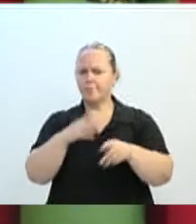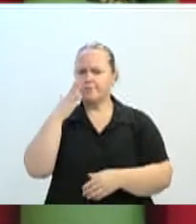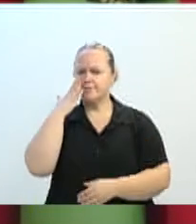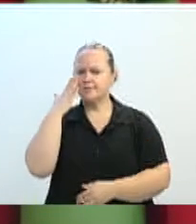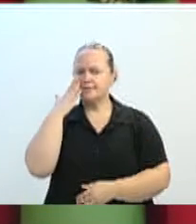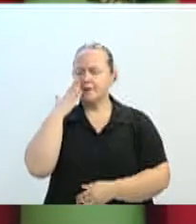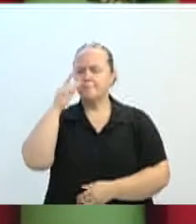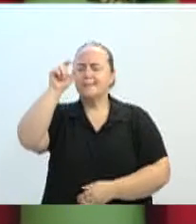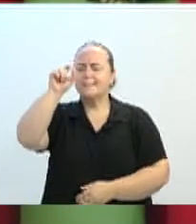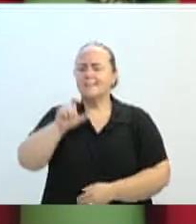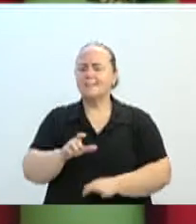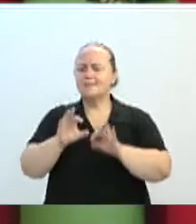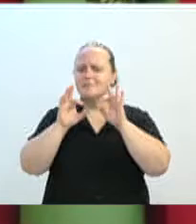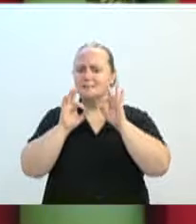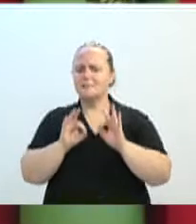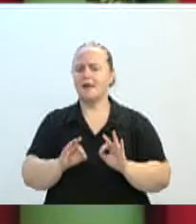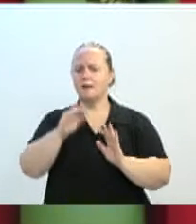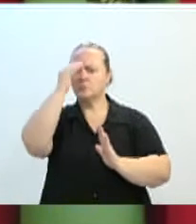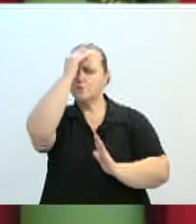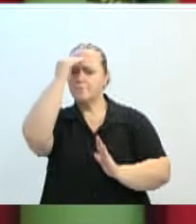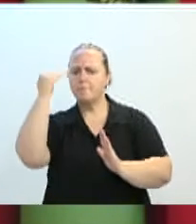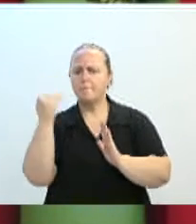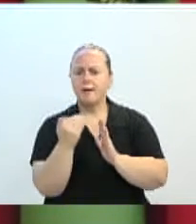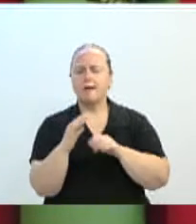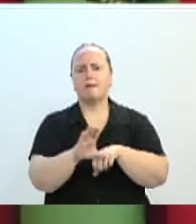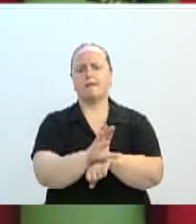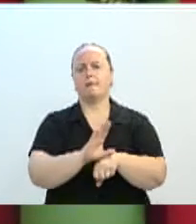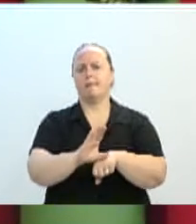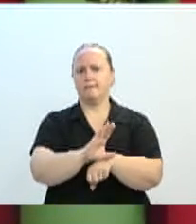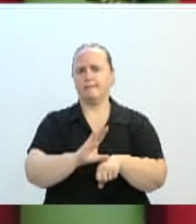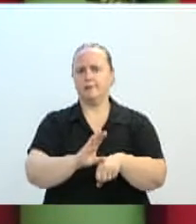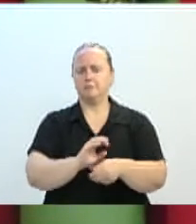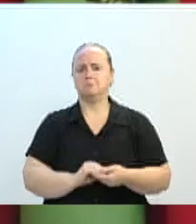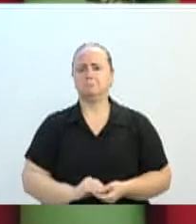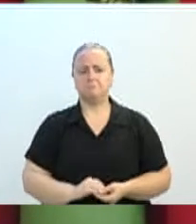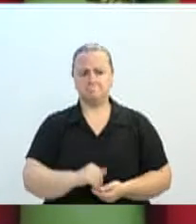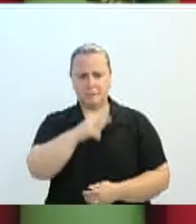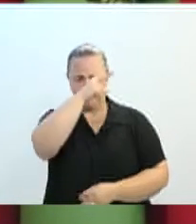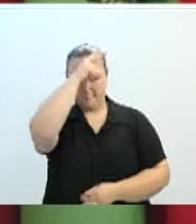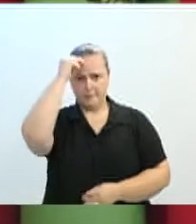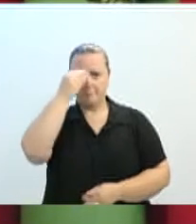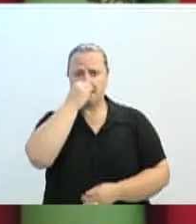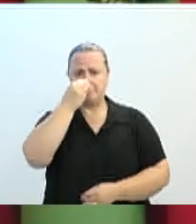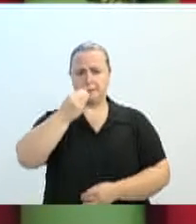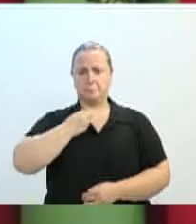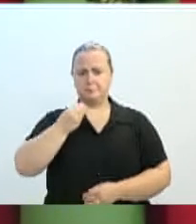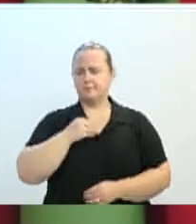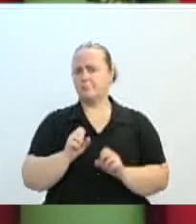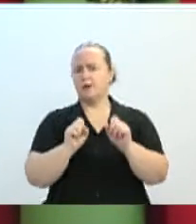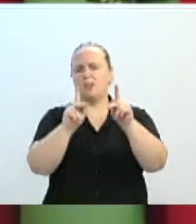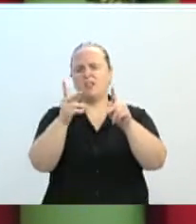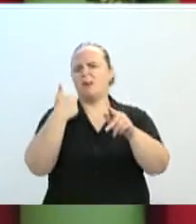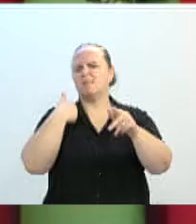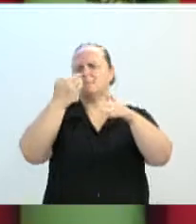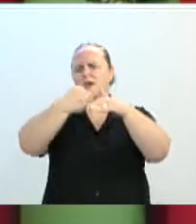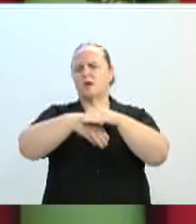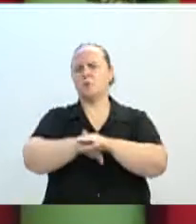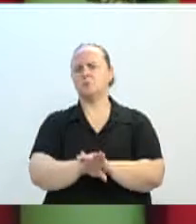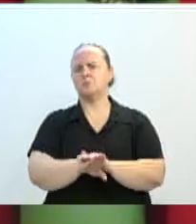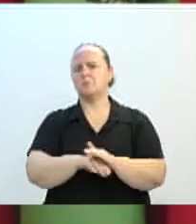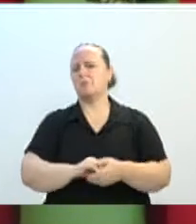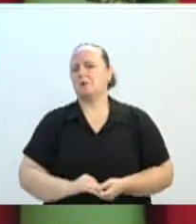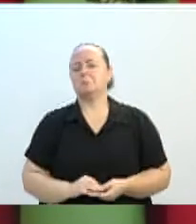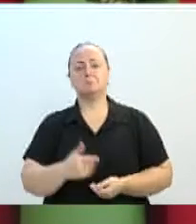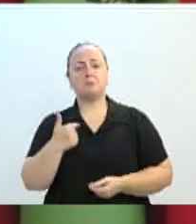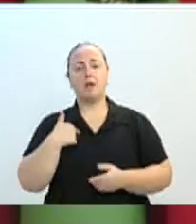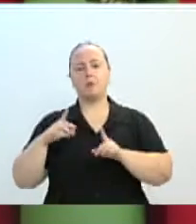verdadeiros ao verdadeiro papel e as prerrogativas constitucionais posso ter excluído aqui já tô acostumado para caramba não tem problema quem está do lado